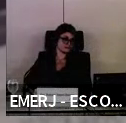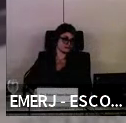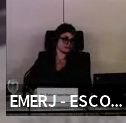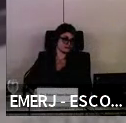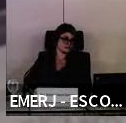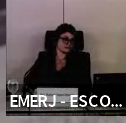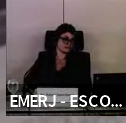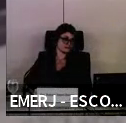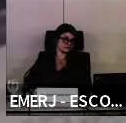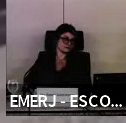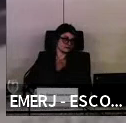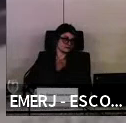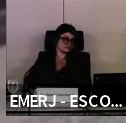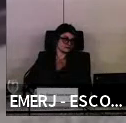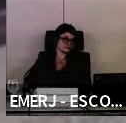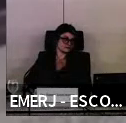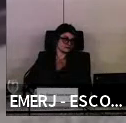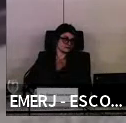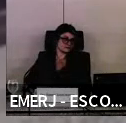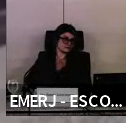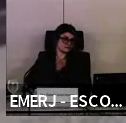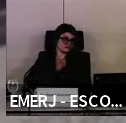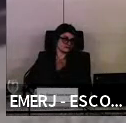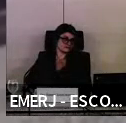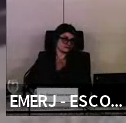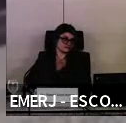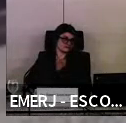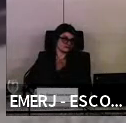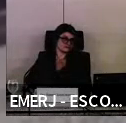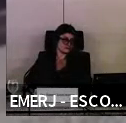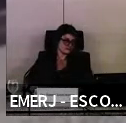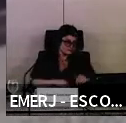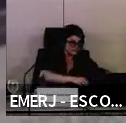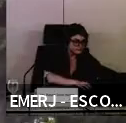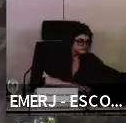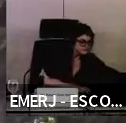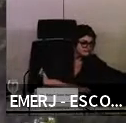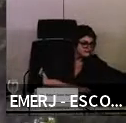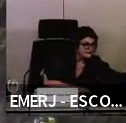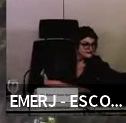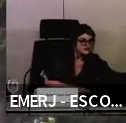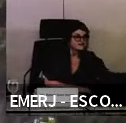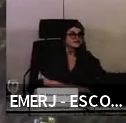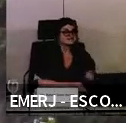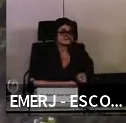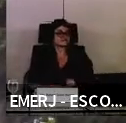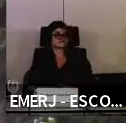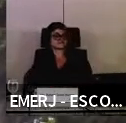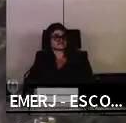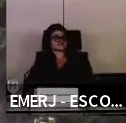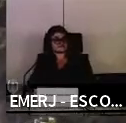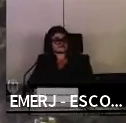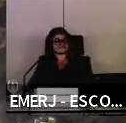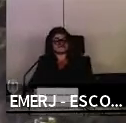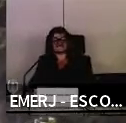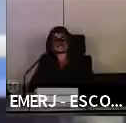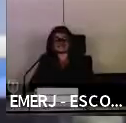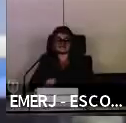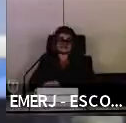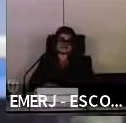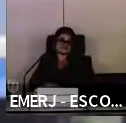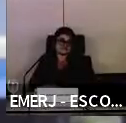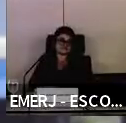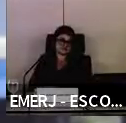Então, sim, o negócio é a pessoa se sentir bem e seguir em frente. Eu trabalho no hospital